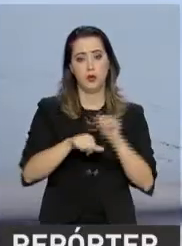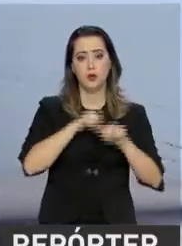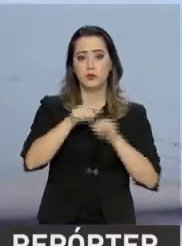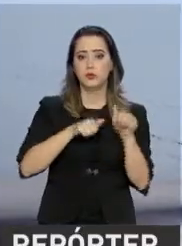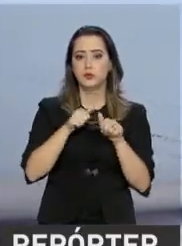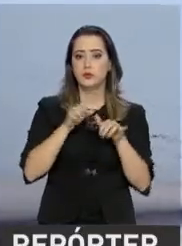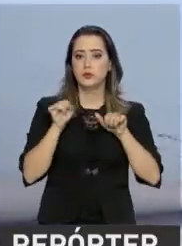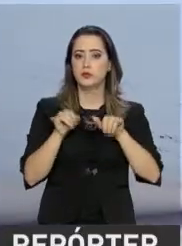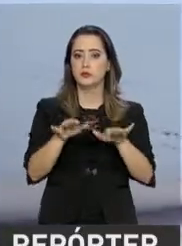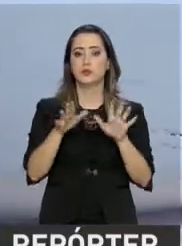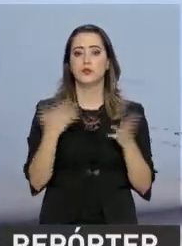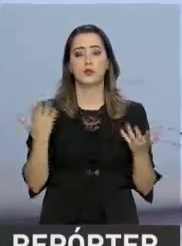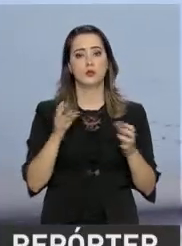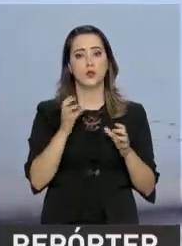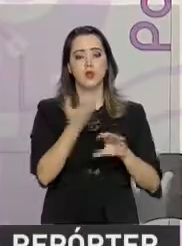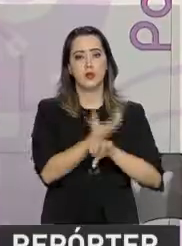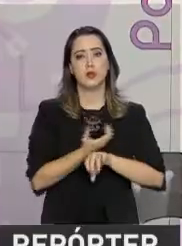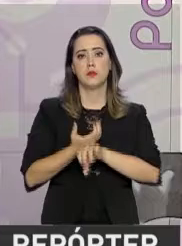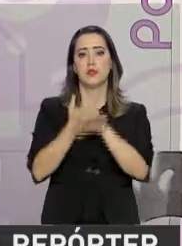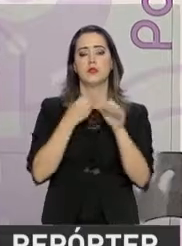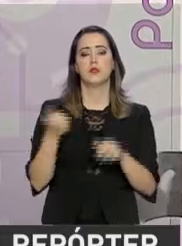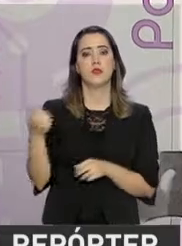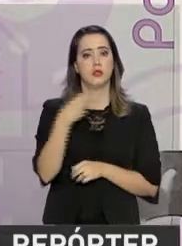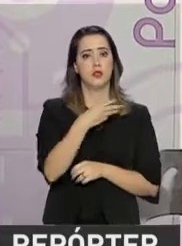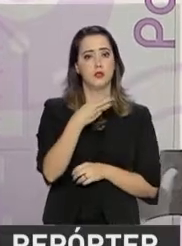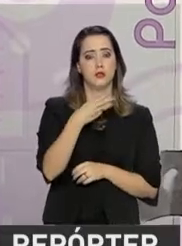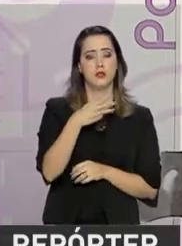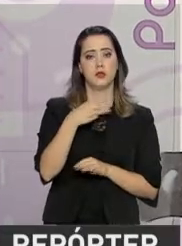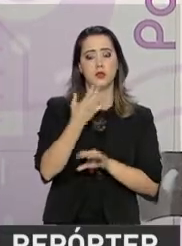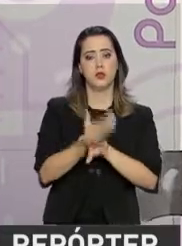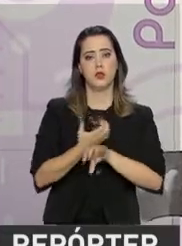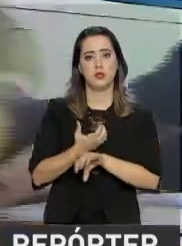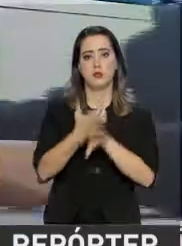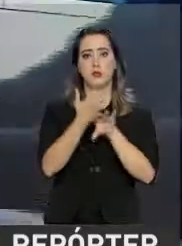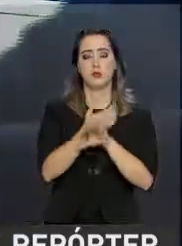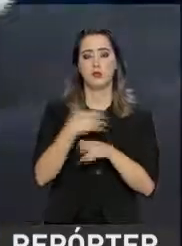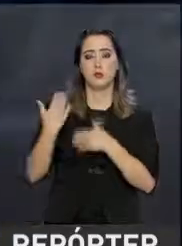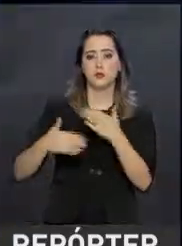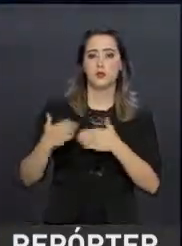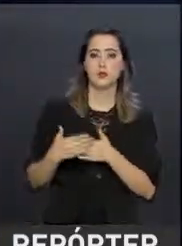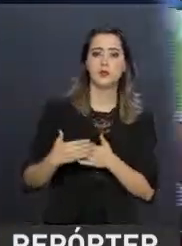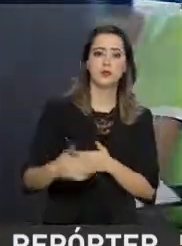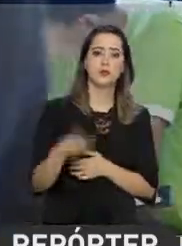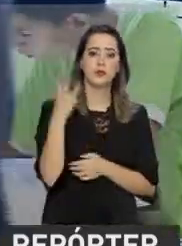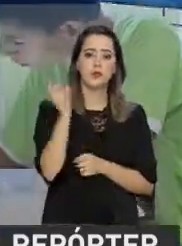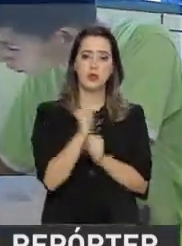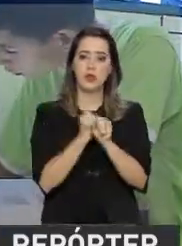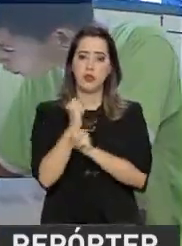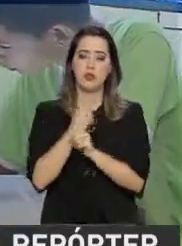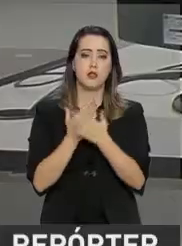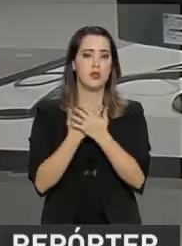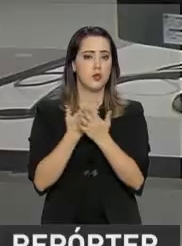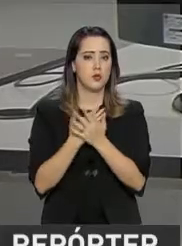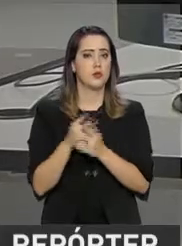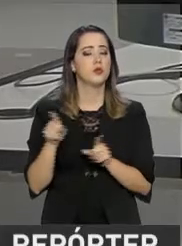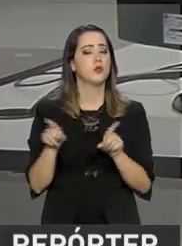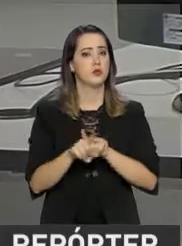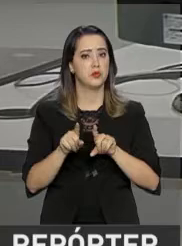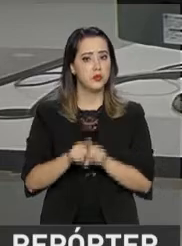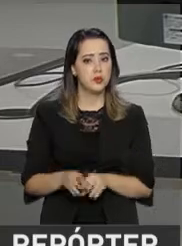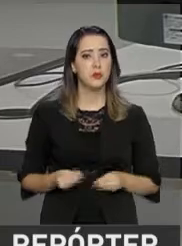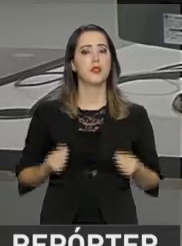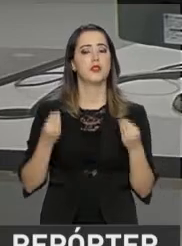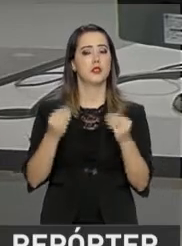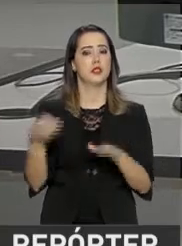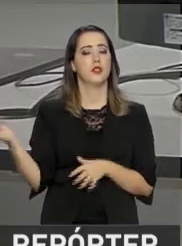a distribuição do conteúdo das 13 disciplinas tradicionais ao longo dos 3 anos de estudo. Também dá